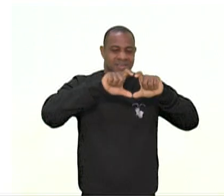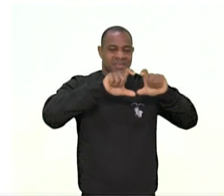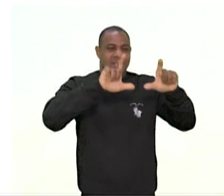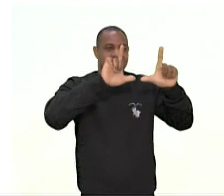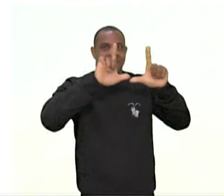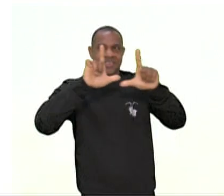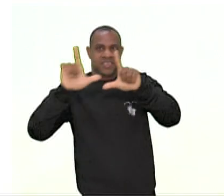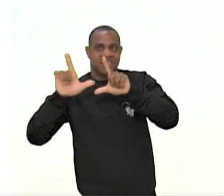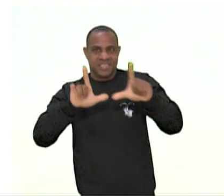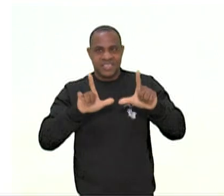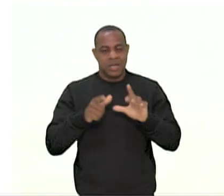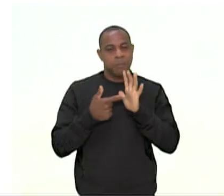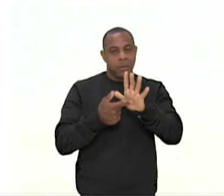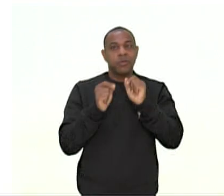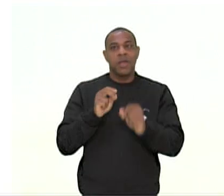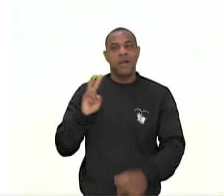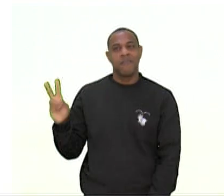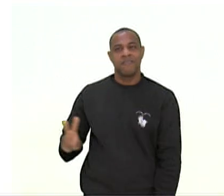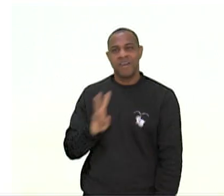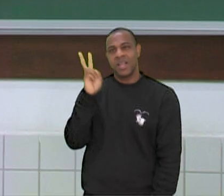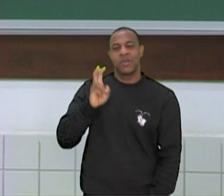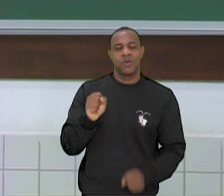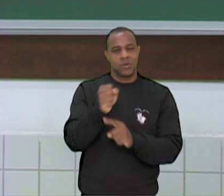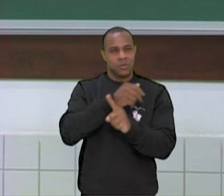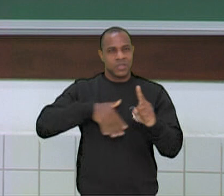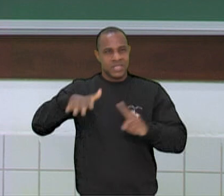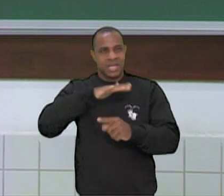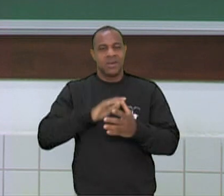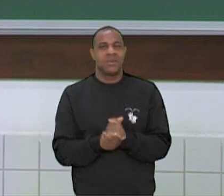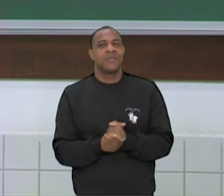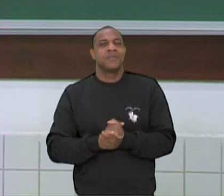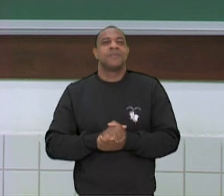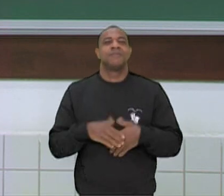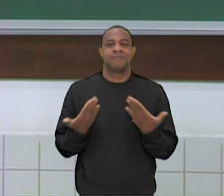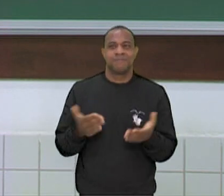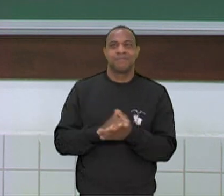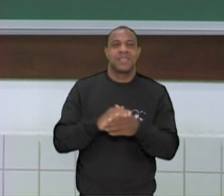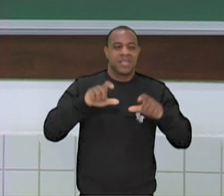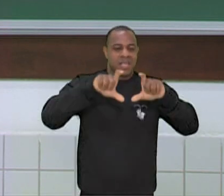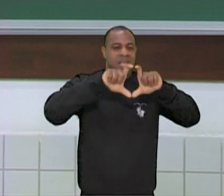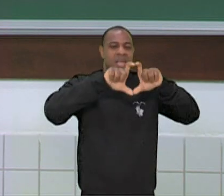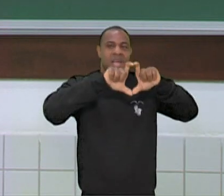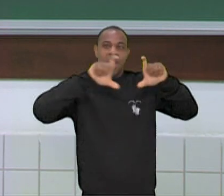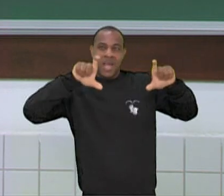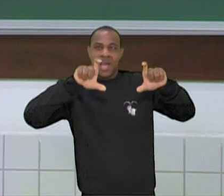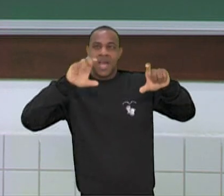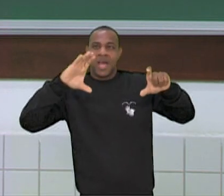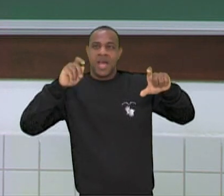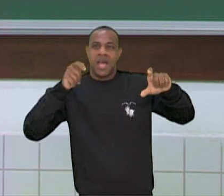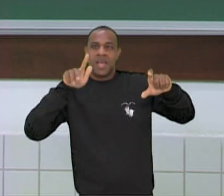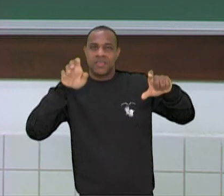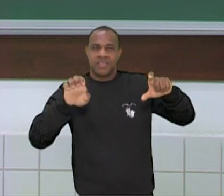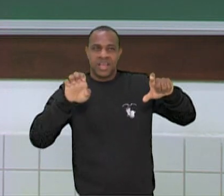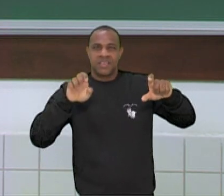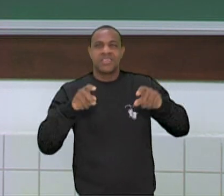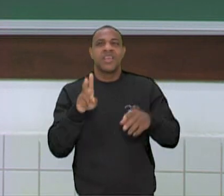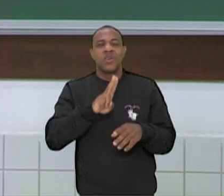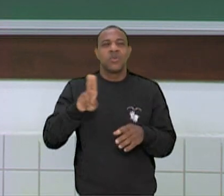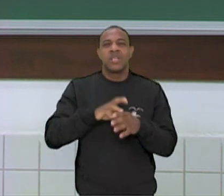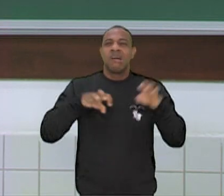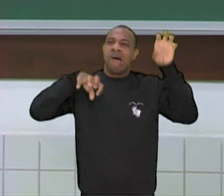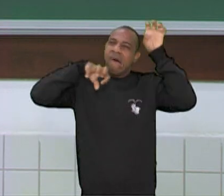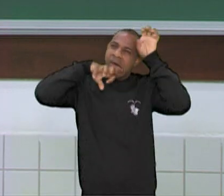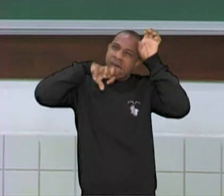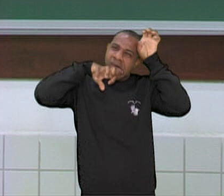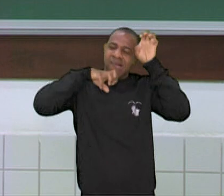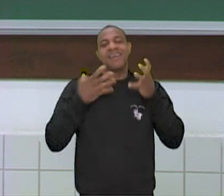que a charge, ela é mais parecida com o cartoon, né? Normalmente um quadro só, ela utiliza ali caricaturas de